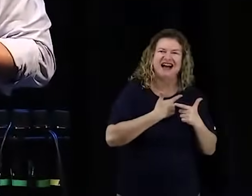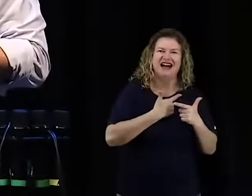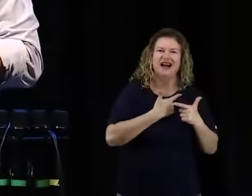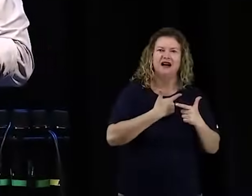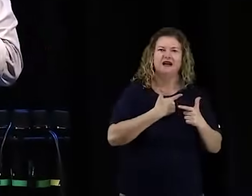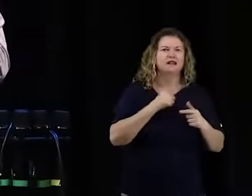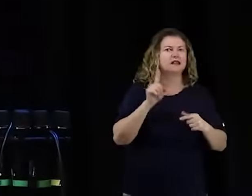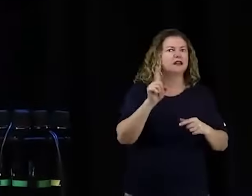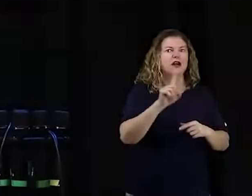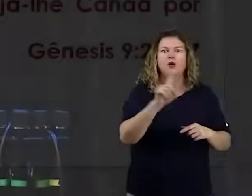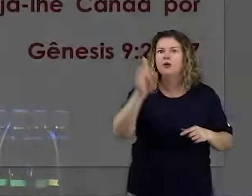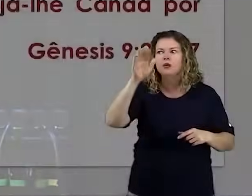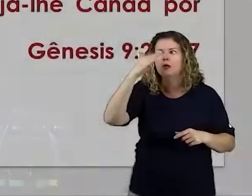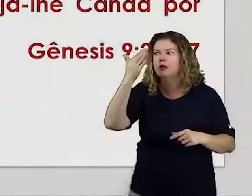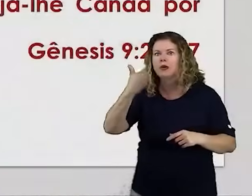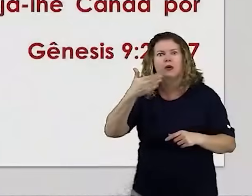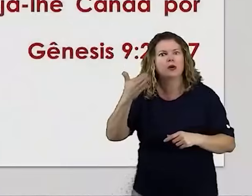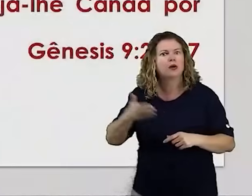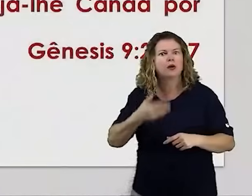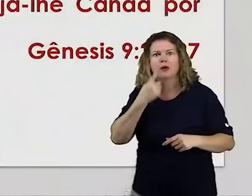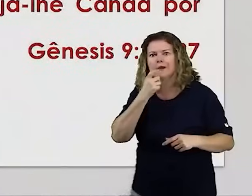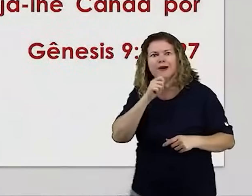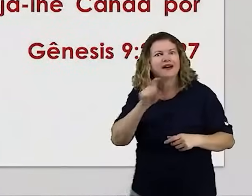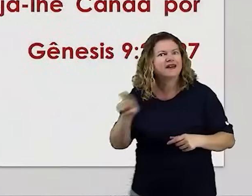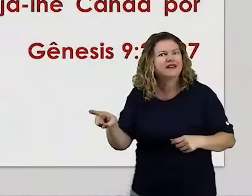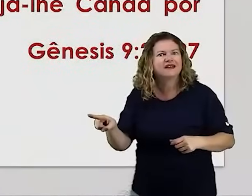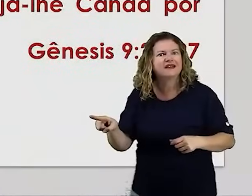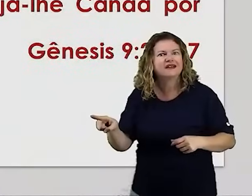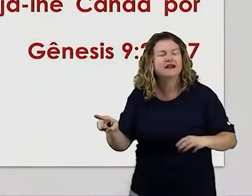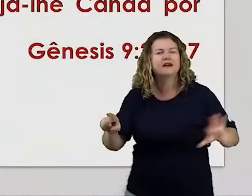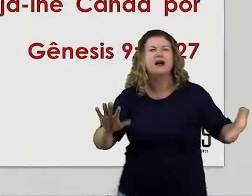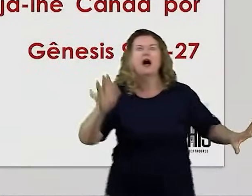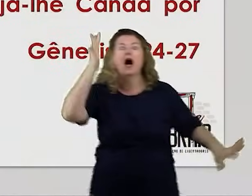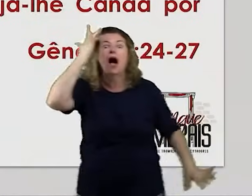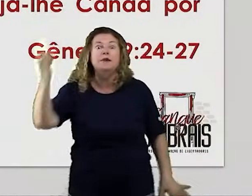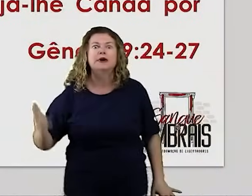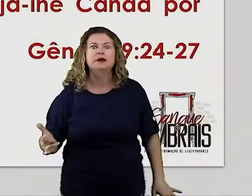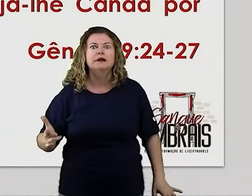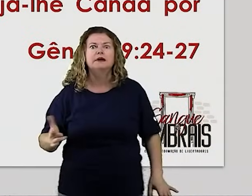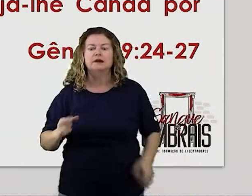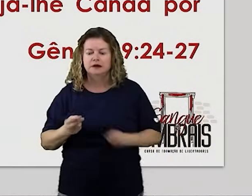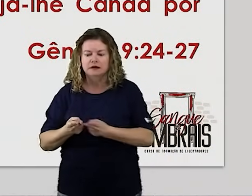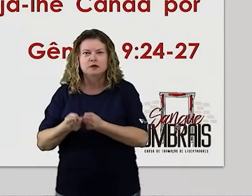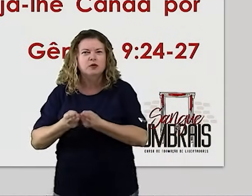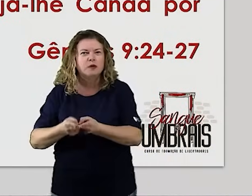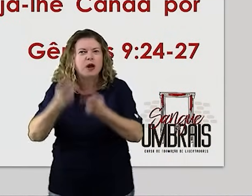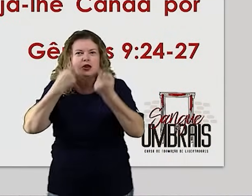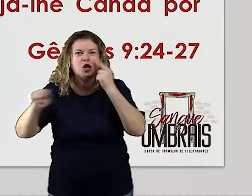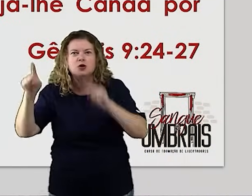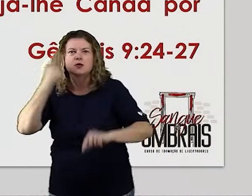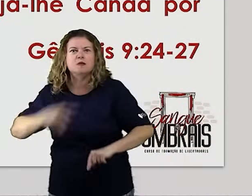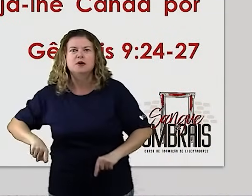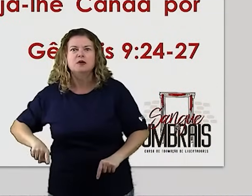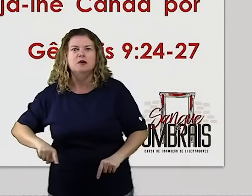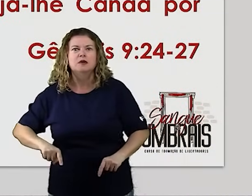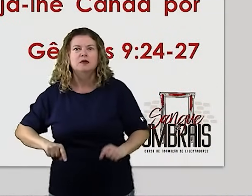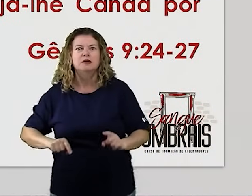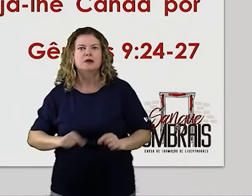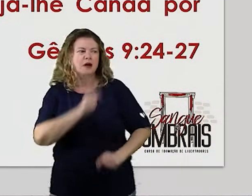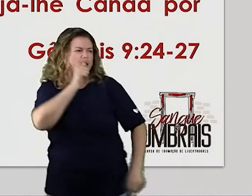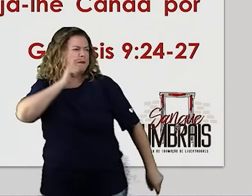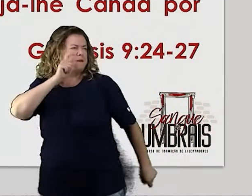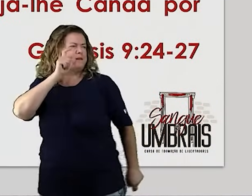que seu filho menor fizera e disse uma vez maldito seja Canaã ele é maldiç uma vez